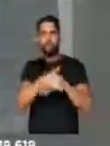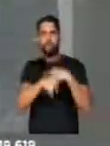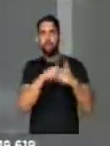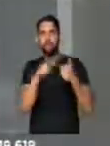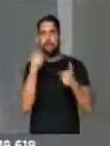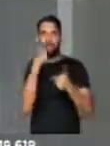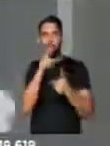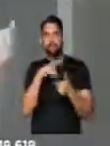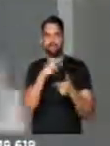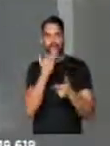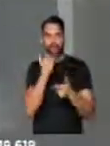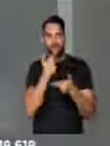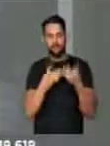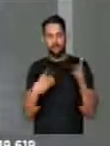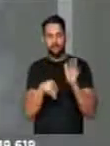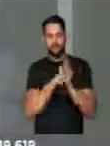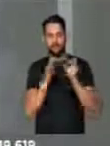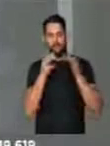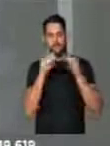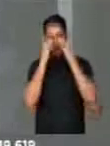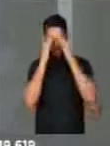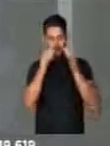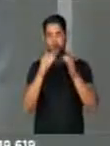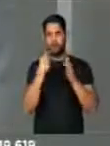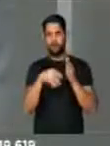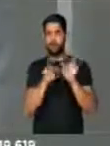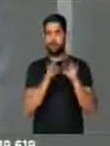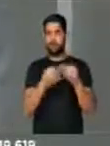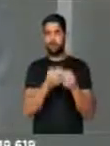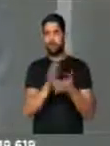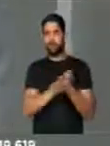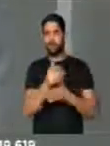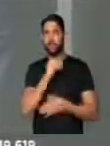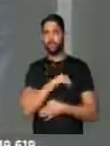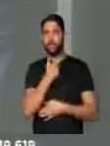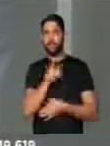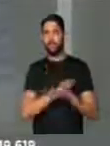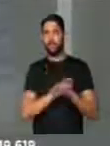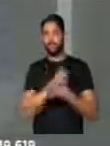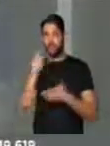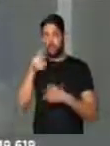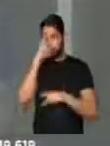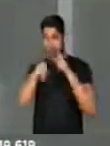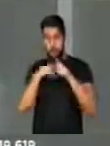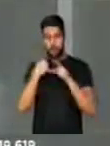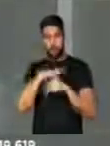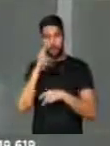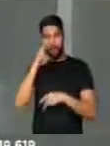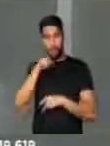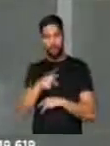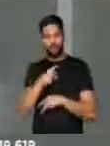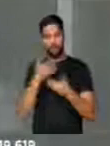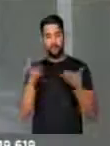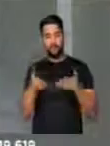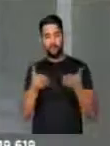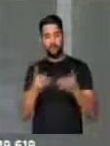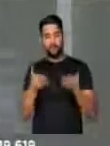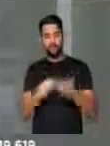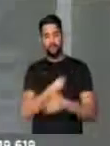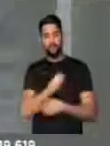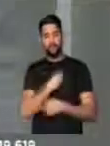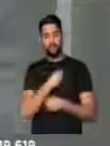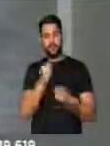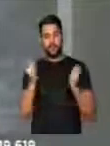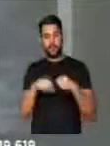para garantir um sustento com dignidade das suas famílias. É para esse povo que a gente tem que olhar agora. É exatamente